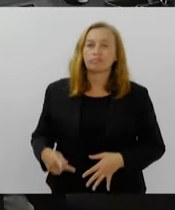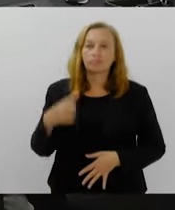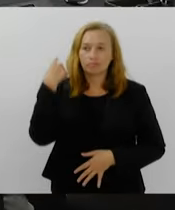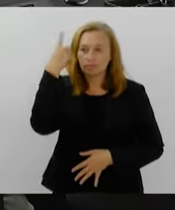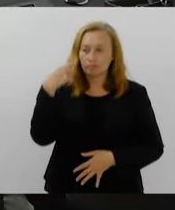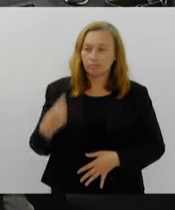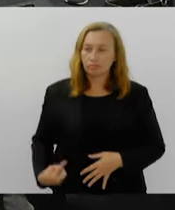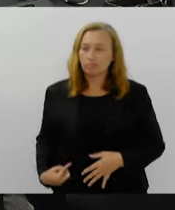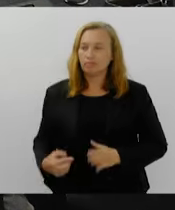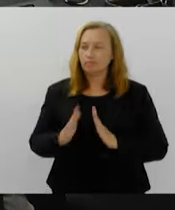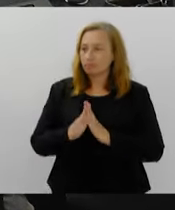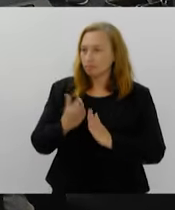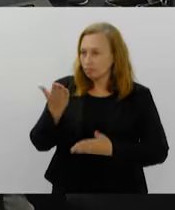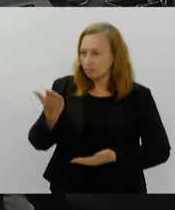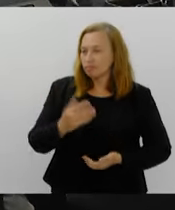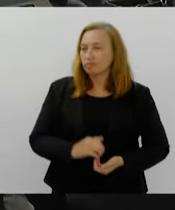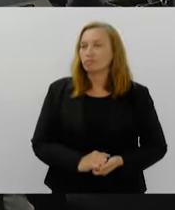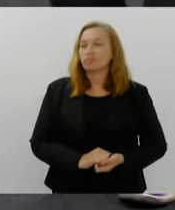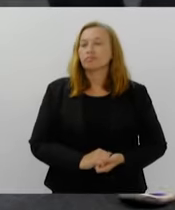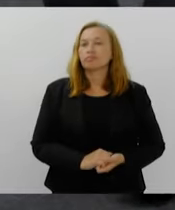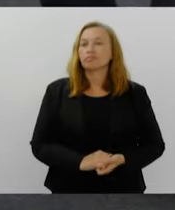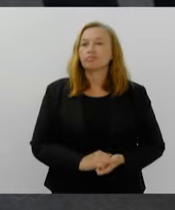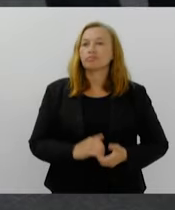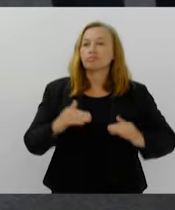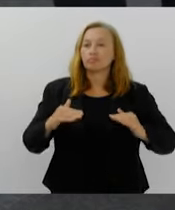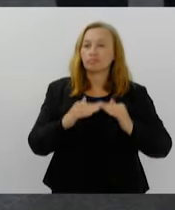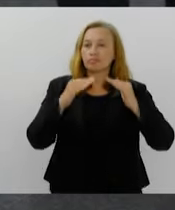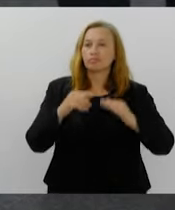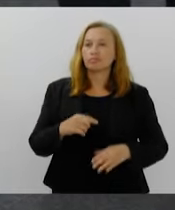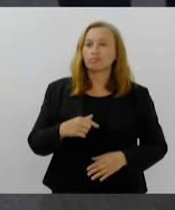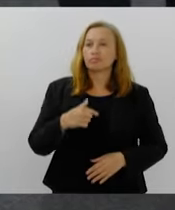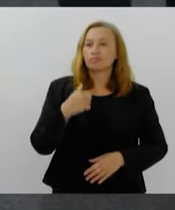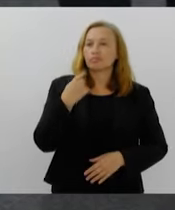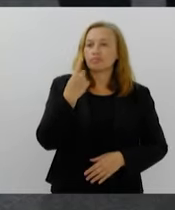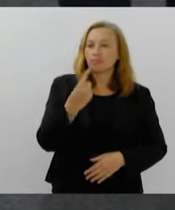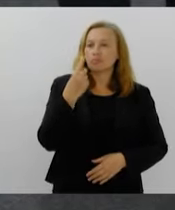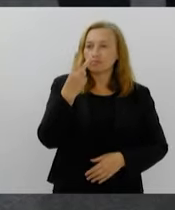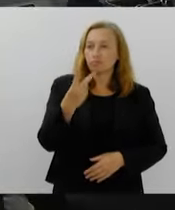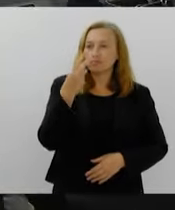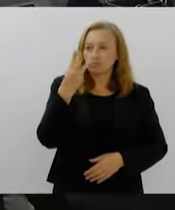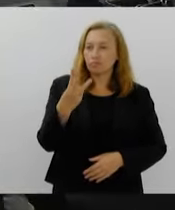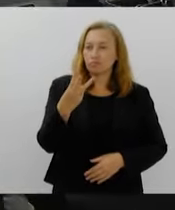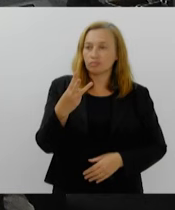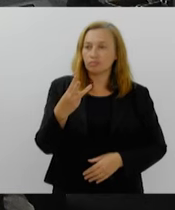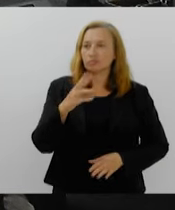por favor favoráveis emendas 1 2 e